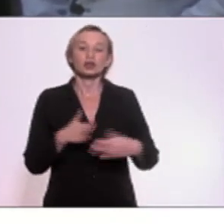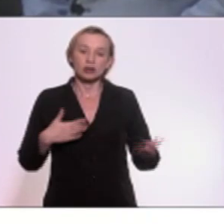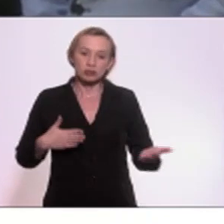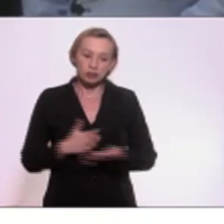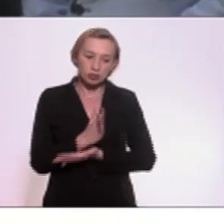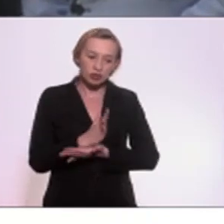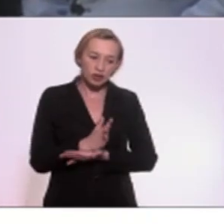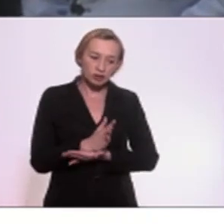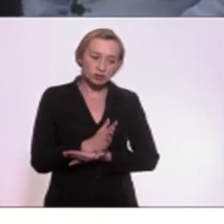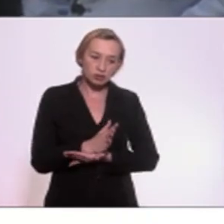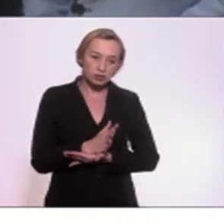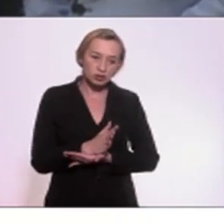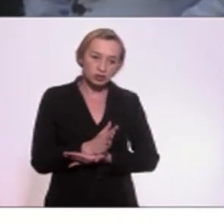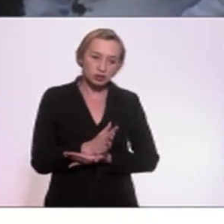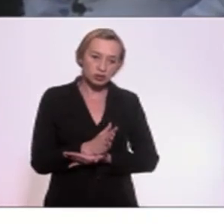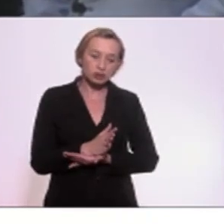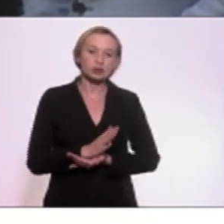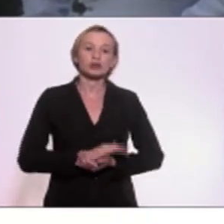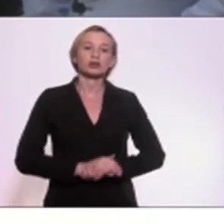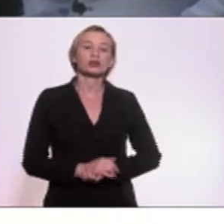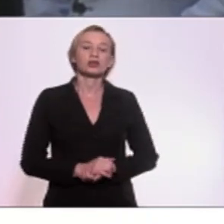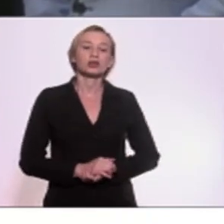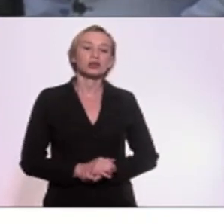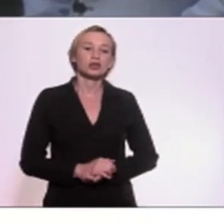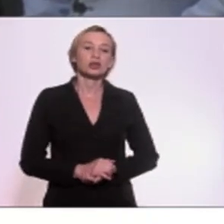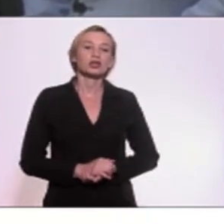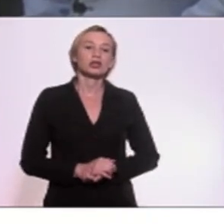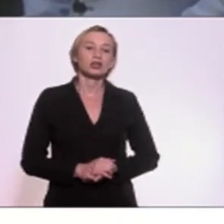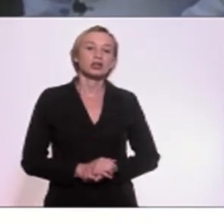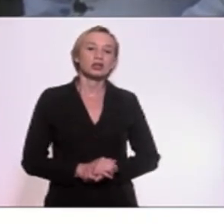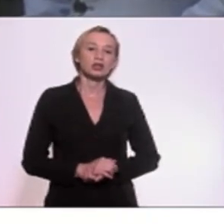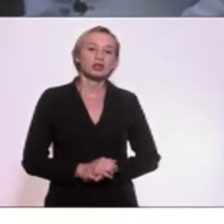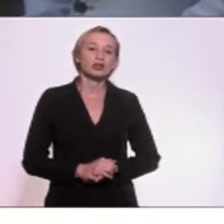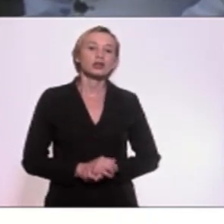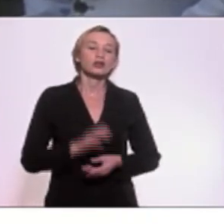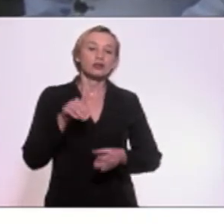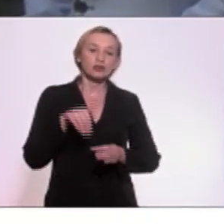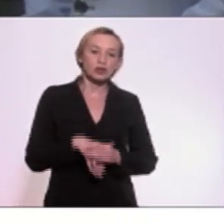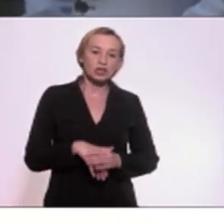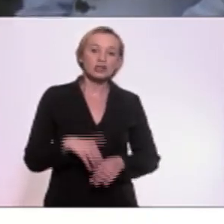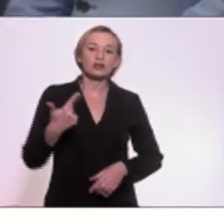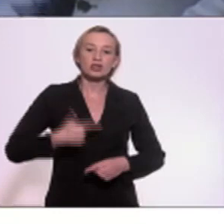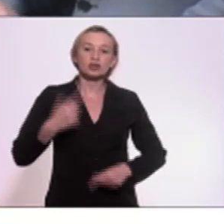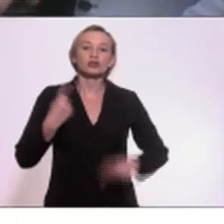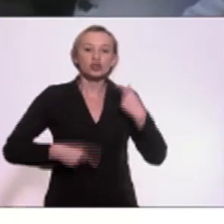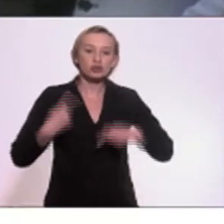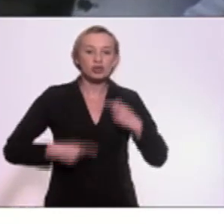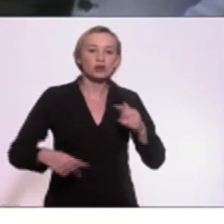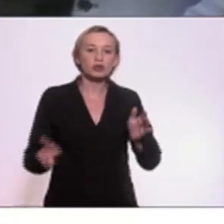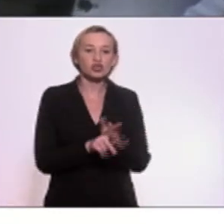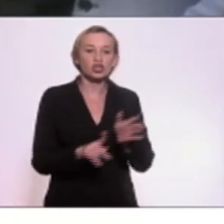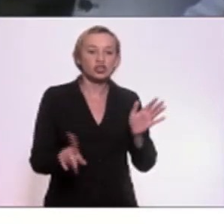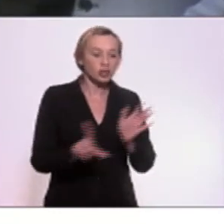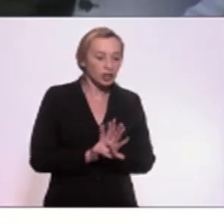aprovam nessa comissão, aprovado, vai a autógrafo. Em votação, em segunda discussão, projeto de lei